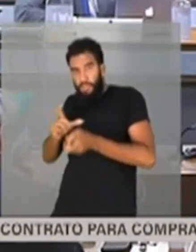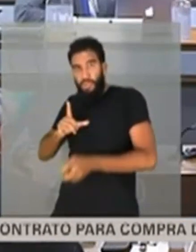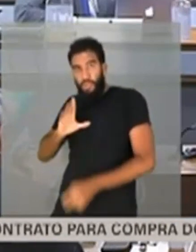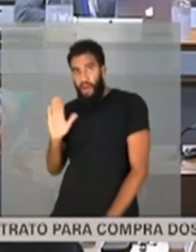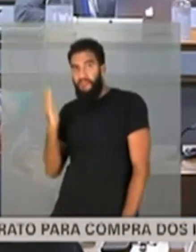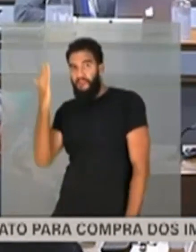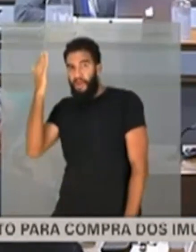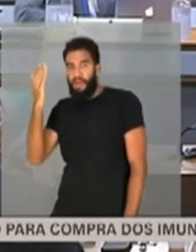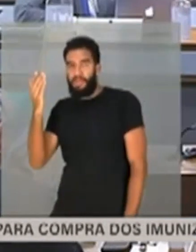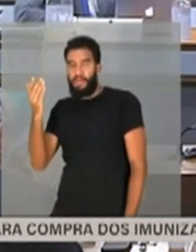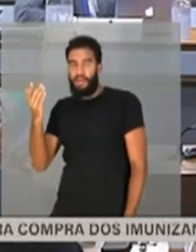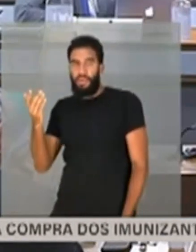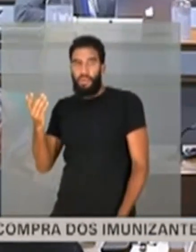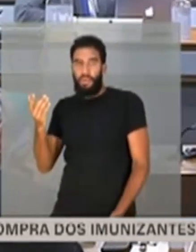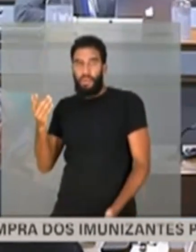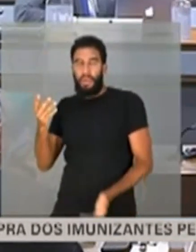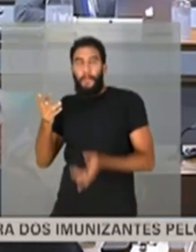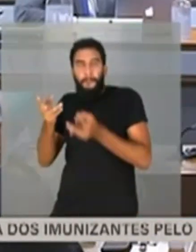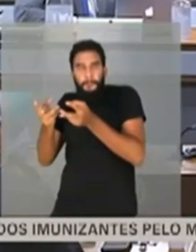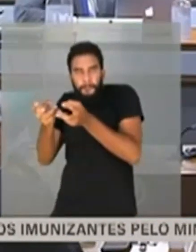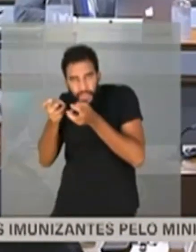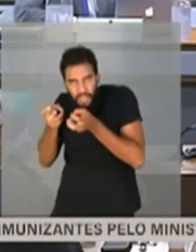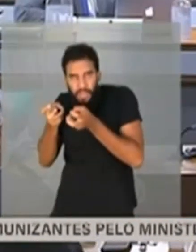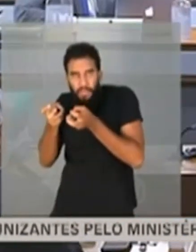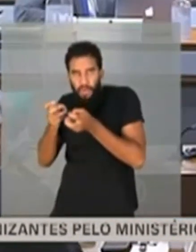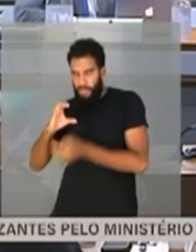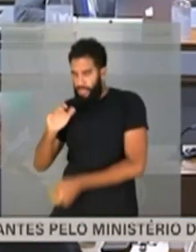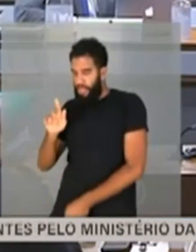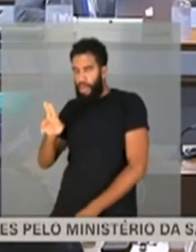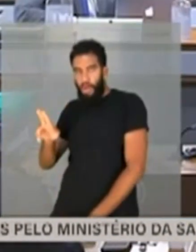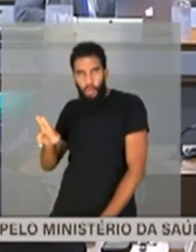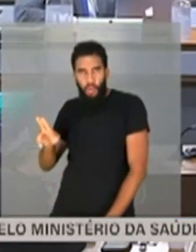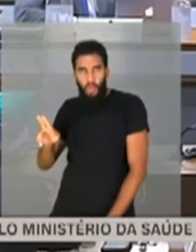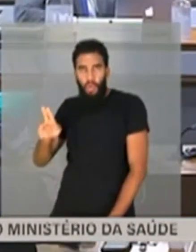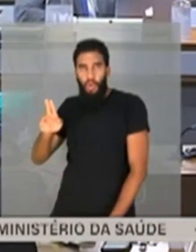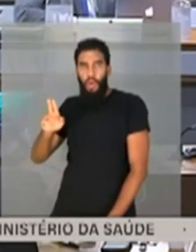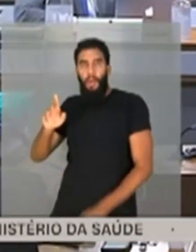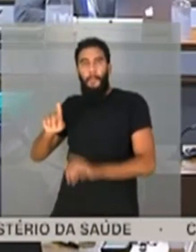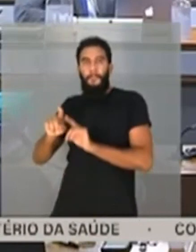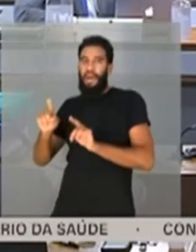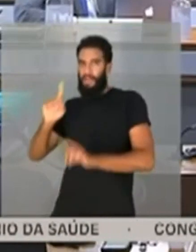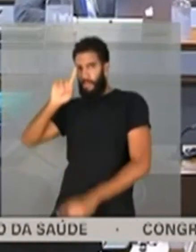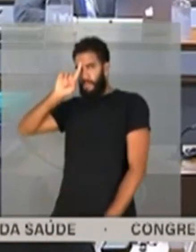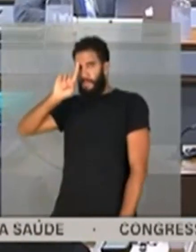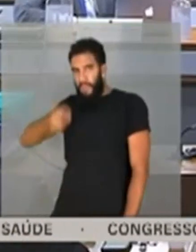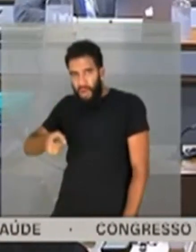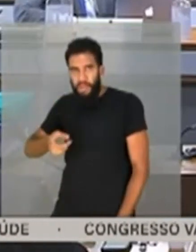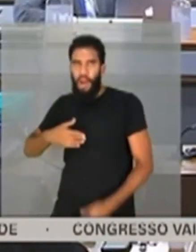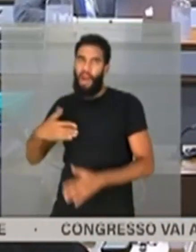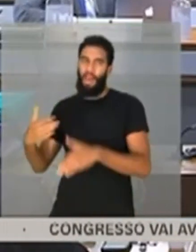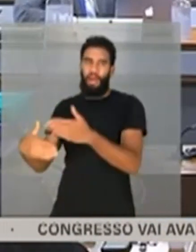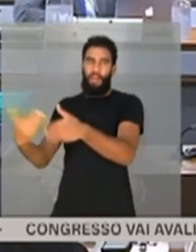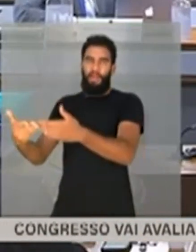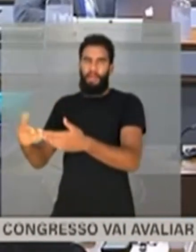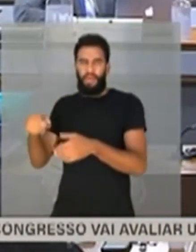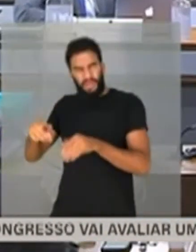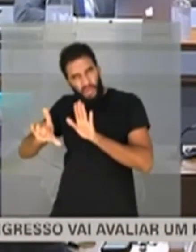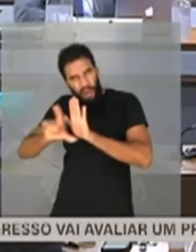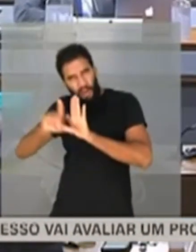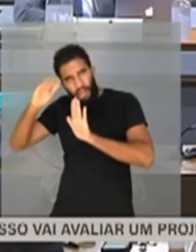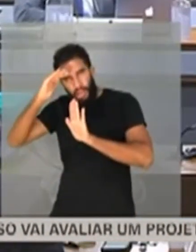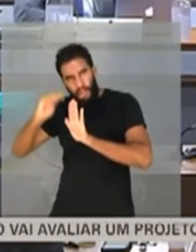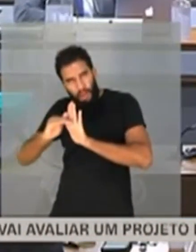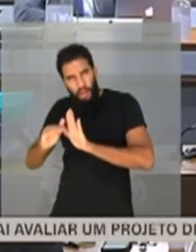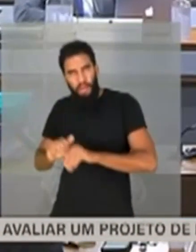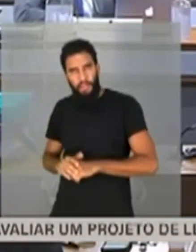procuração, constatada pela CGU, manda prosseguir o processo? Isso é processo legal? O pode me